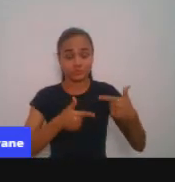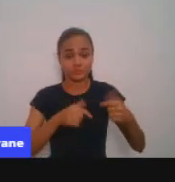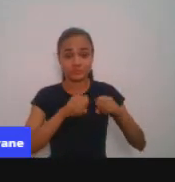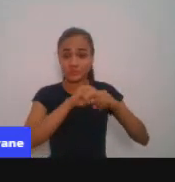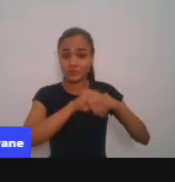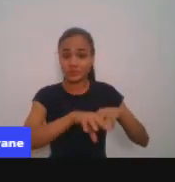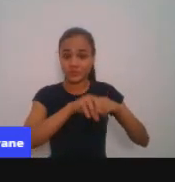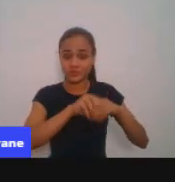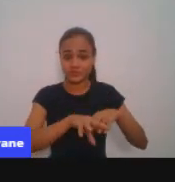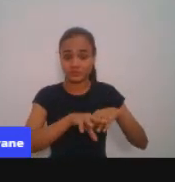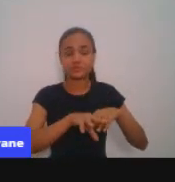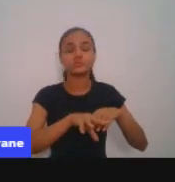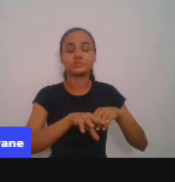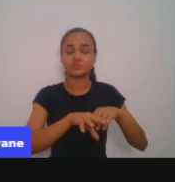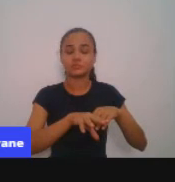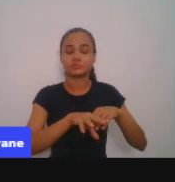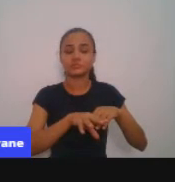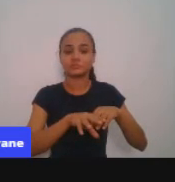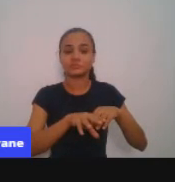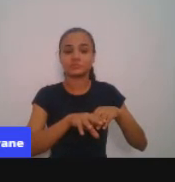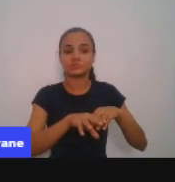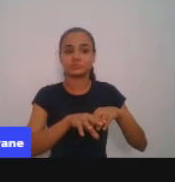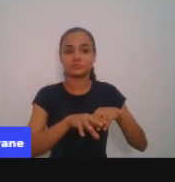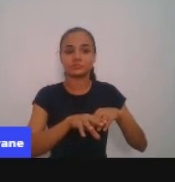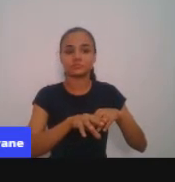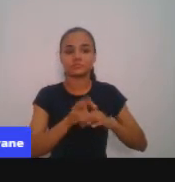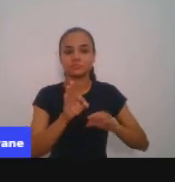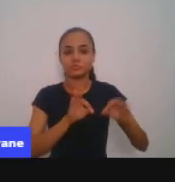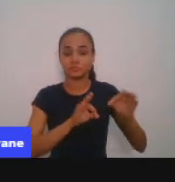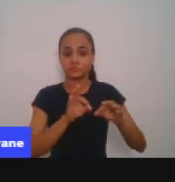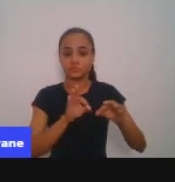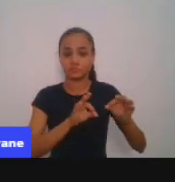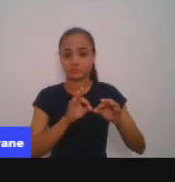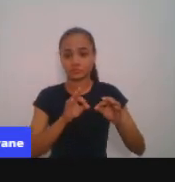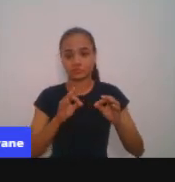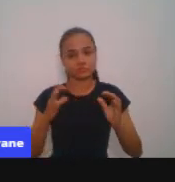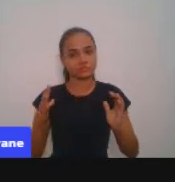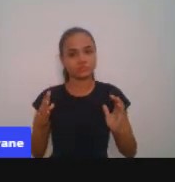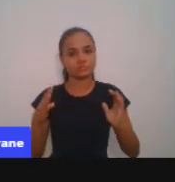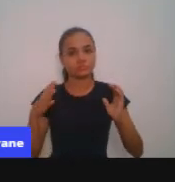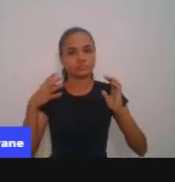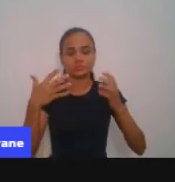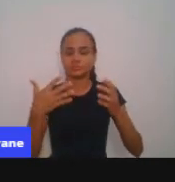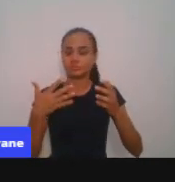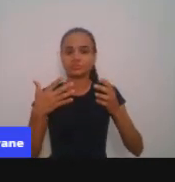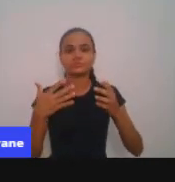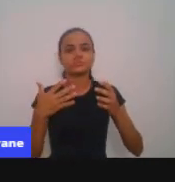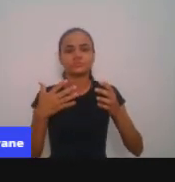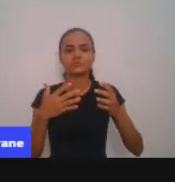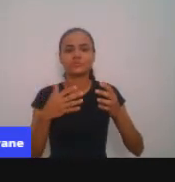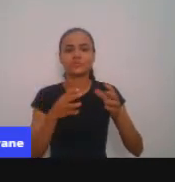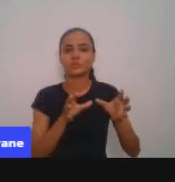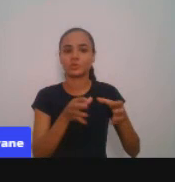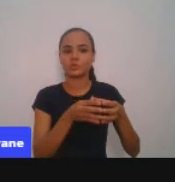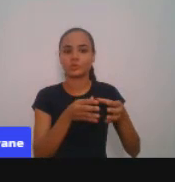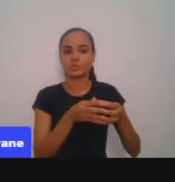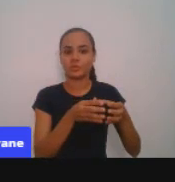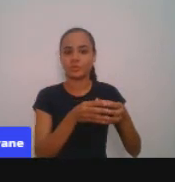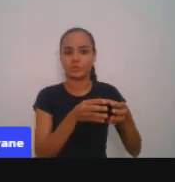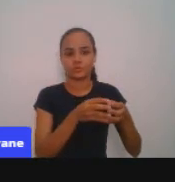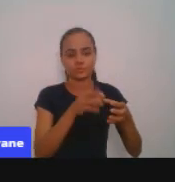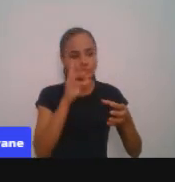realização deste evento, contamos com o apoio da Divisão de Tecnologia Educacional e da Divisão de Educação Especial. Agradecemos também às